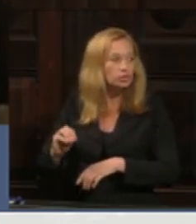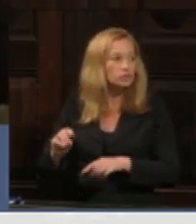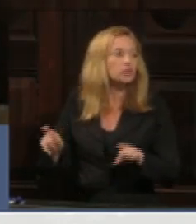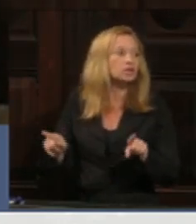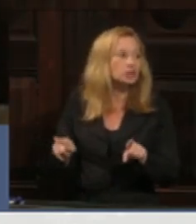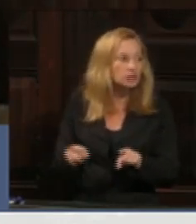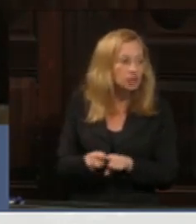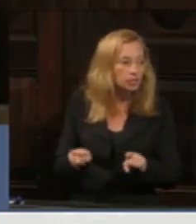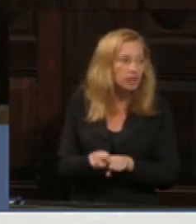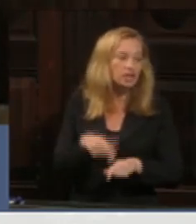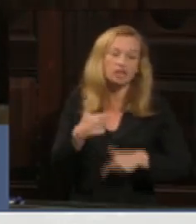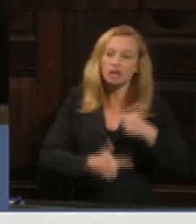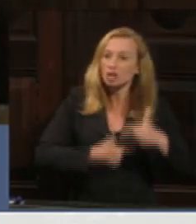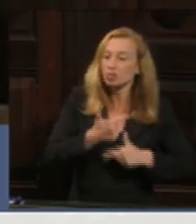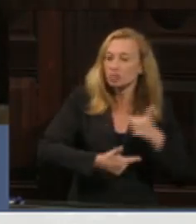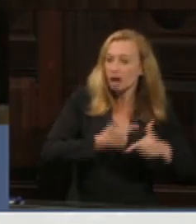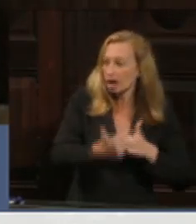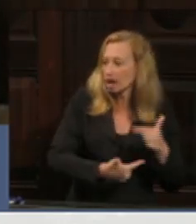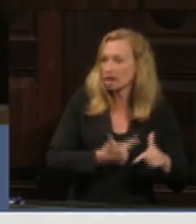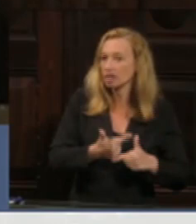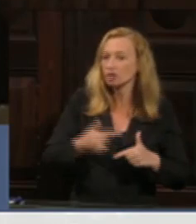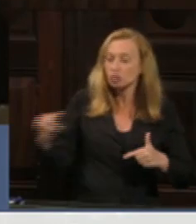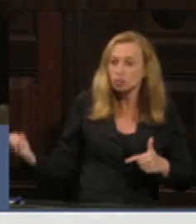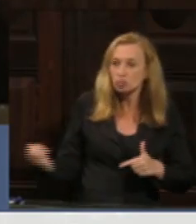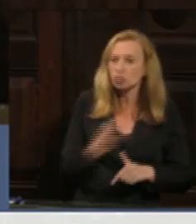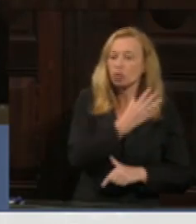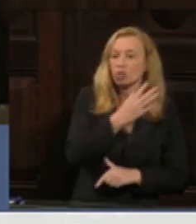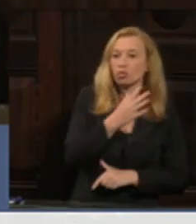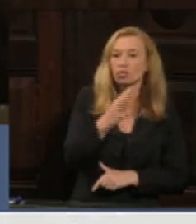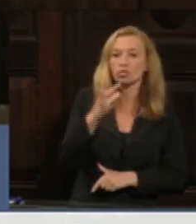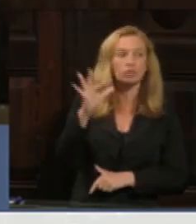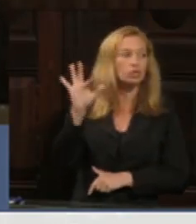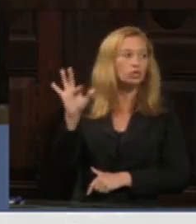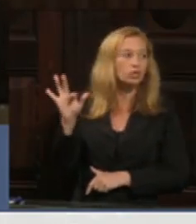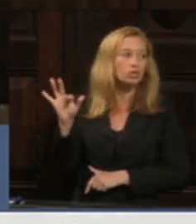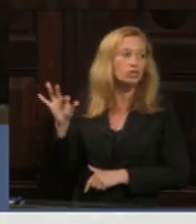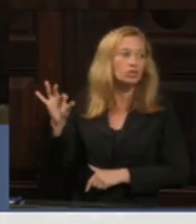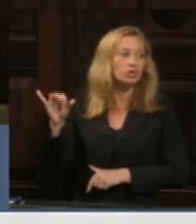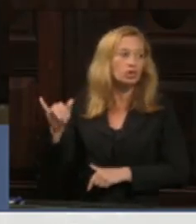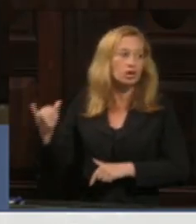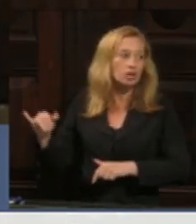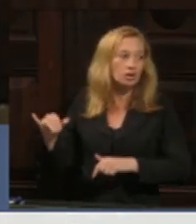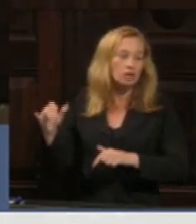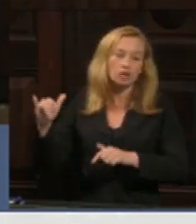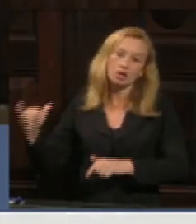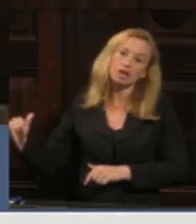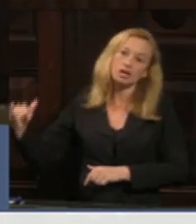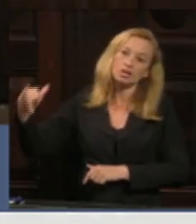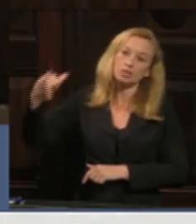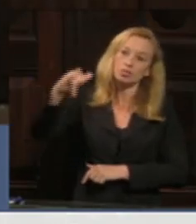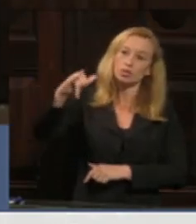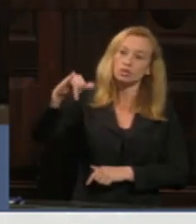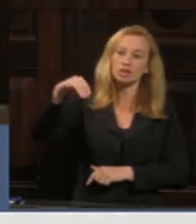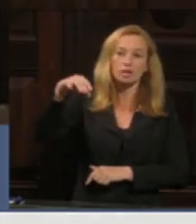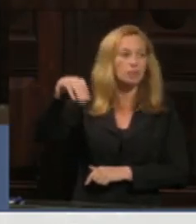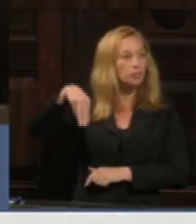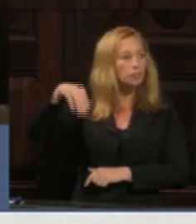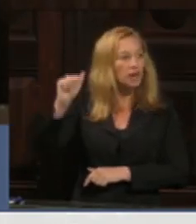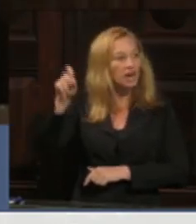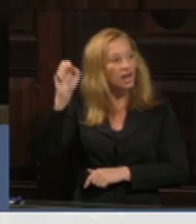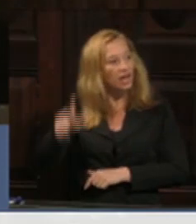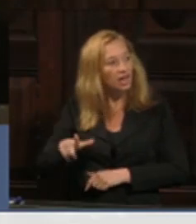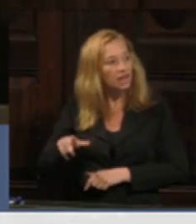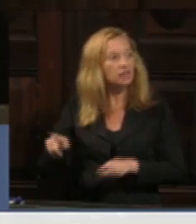boa hora essa questão do novo terminal do aeroporto de Macaé. Iremos implementar também a